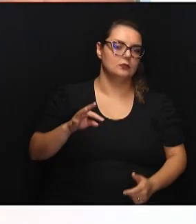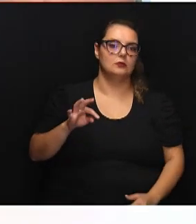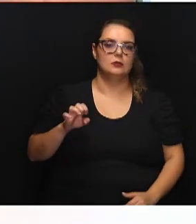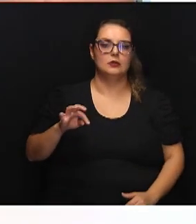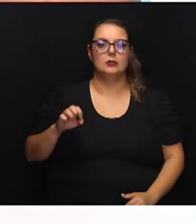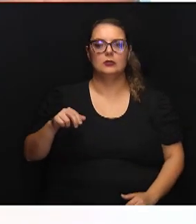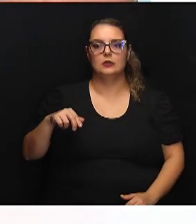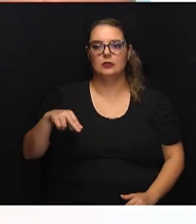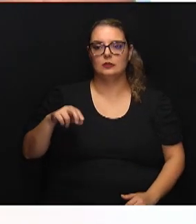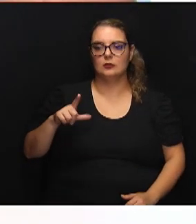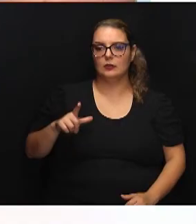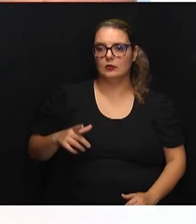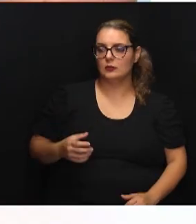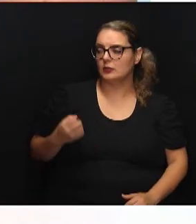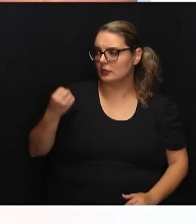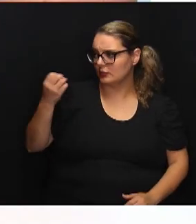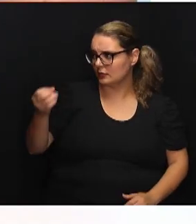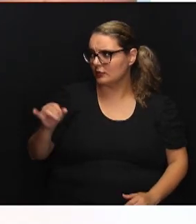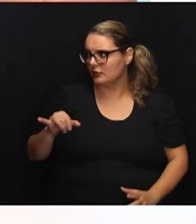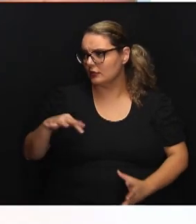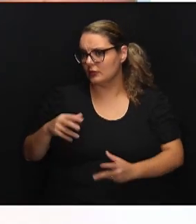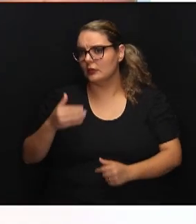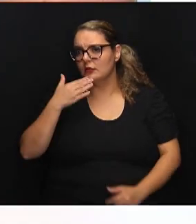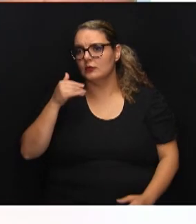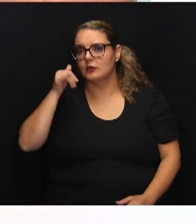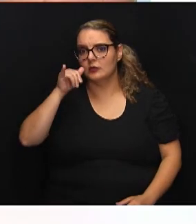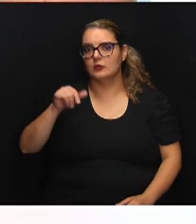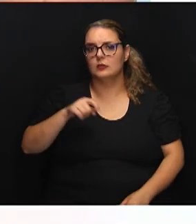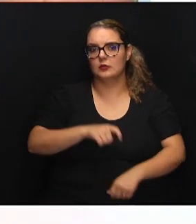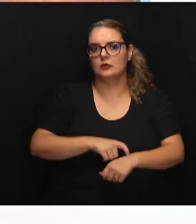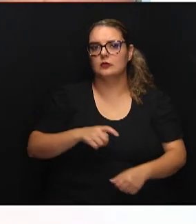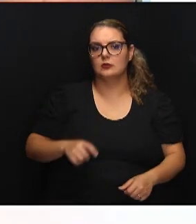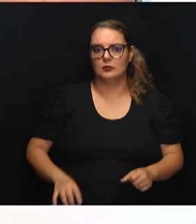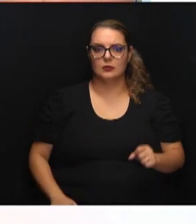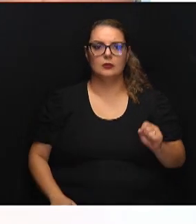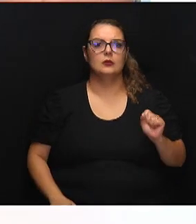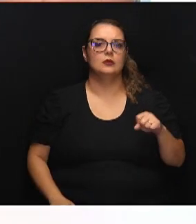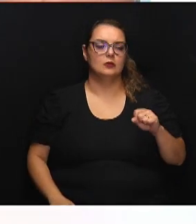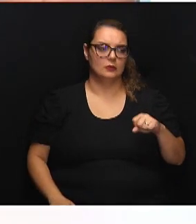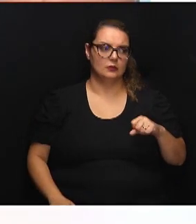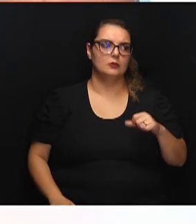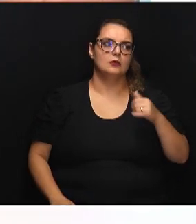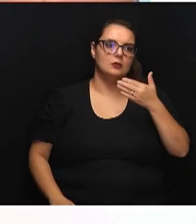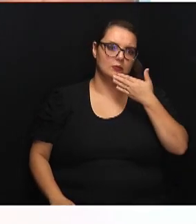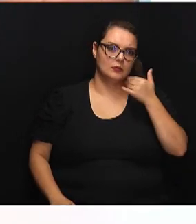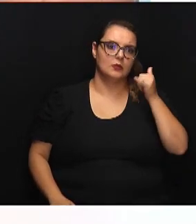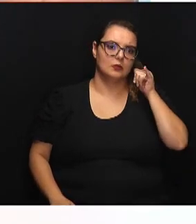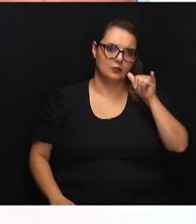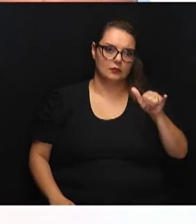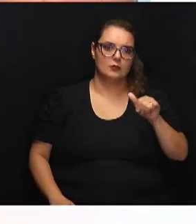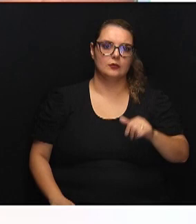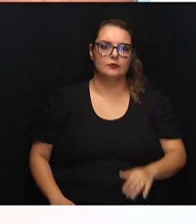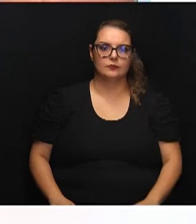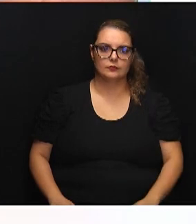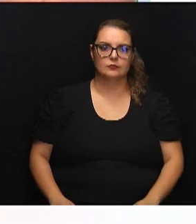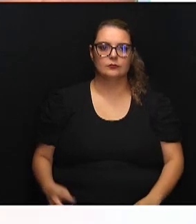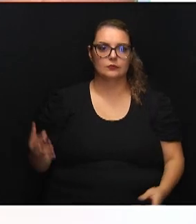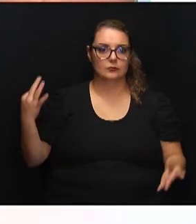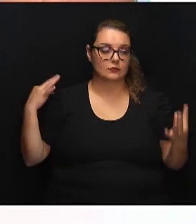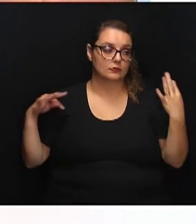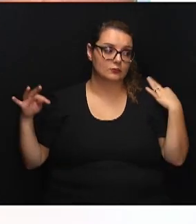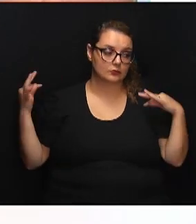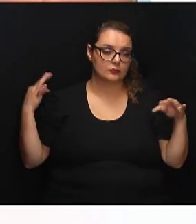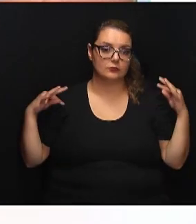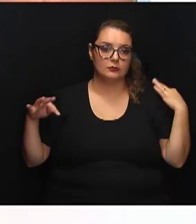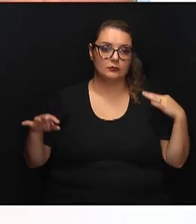da questão das viagens ao exterior, é melhor evitar nessa época, né, professor? Sim, né? O setor de turismo é um setor